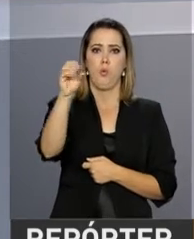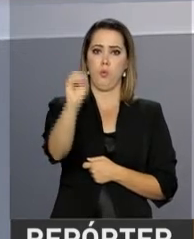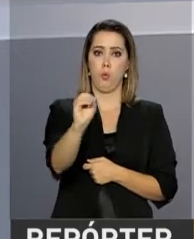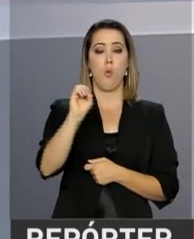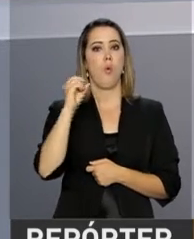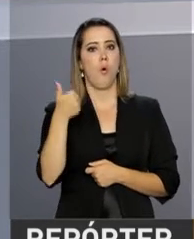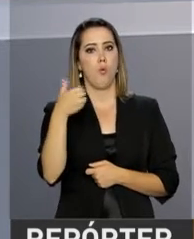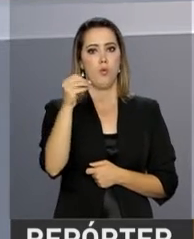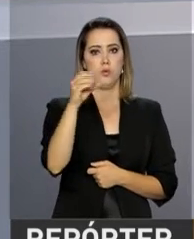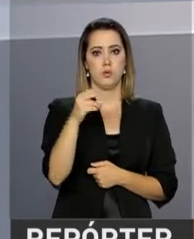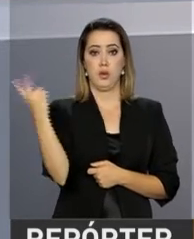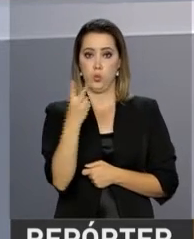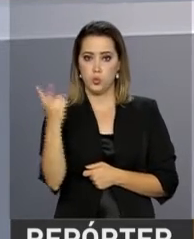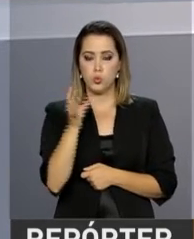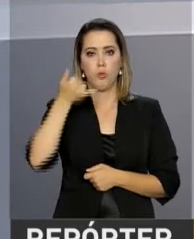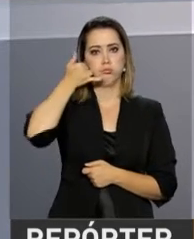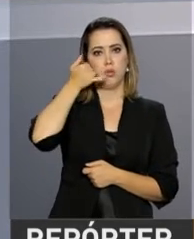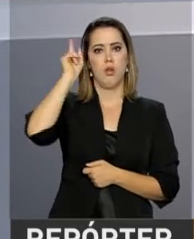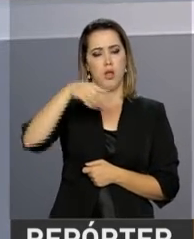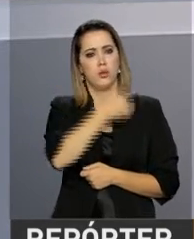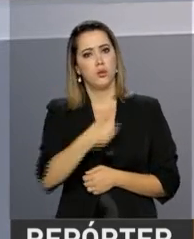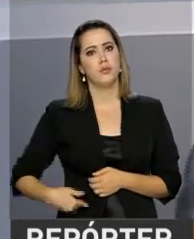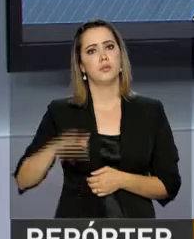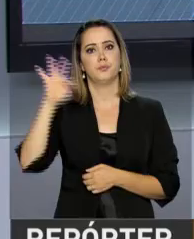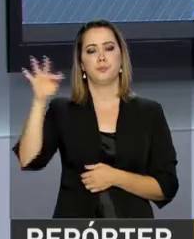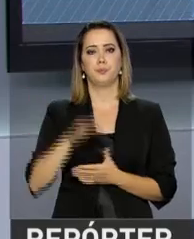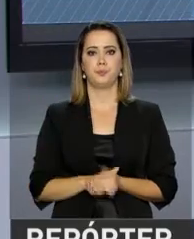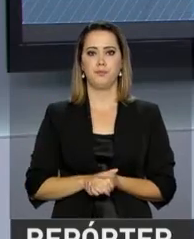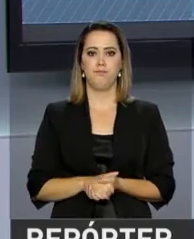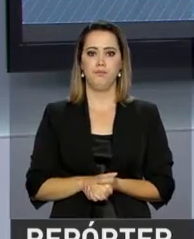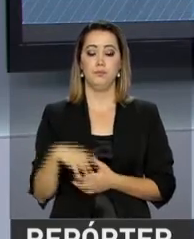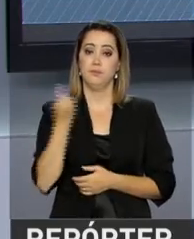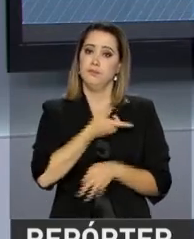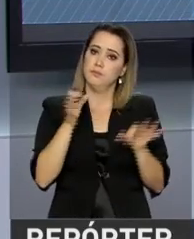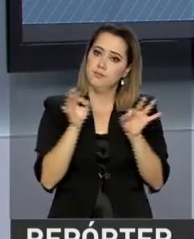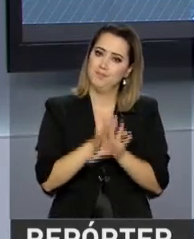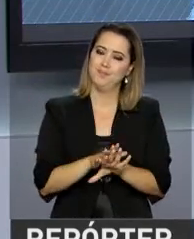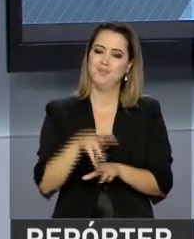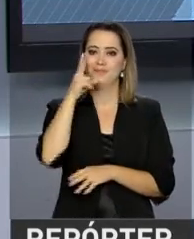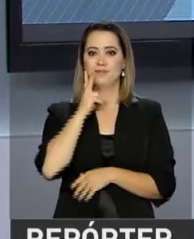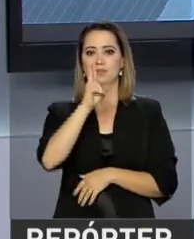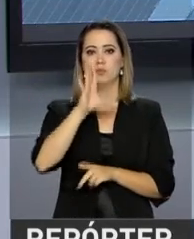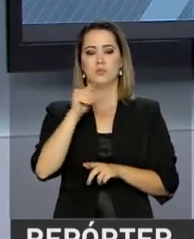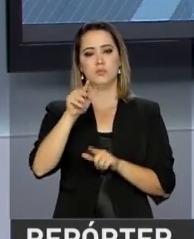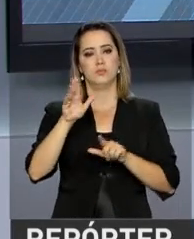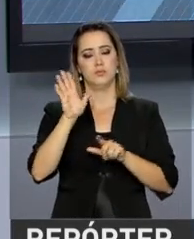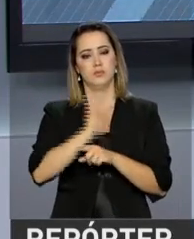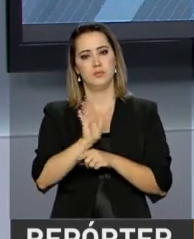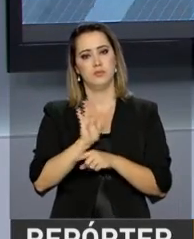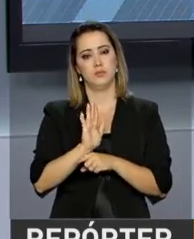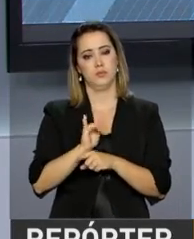ou sem as duas centrais são do governo federal o repórter nbr fica por aqui você pode rever as